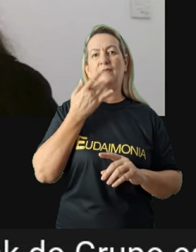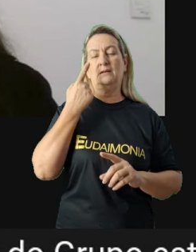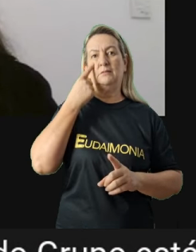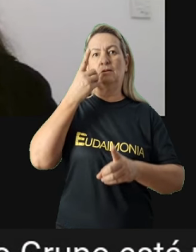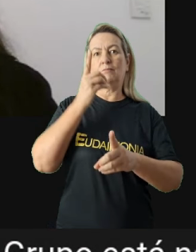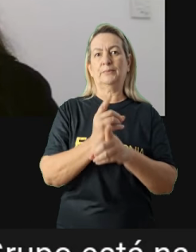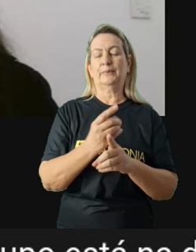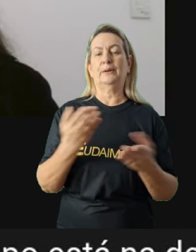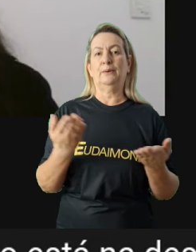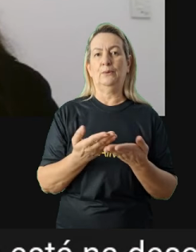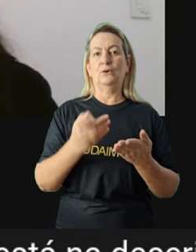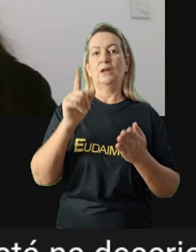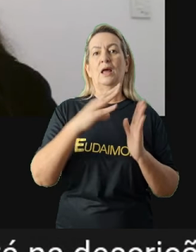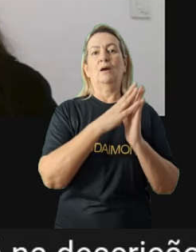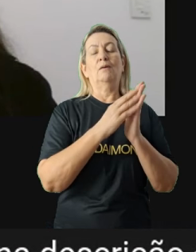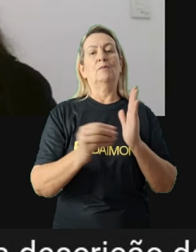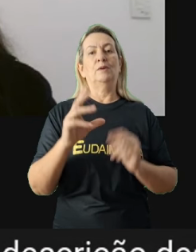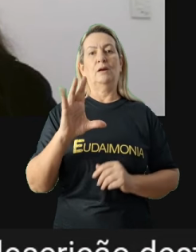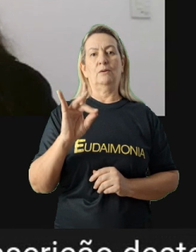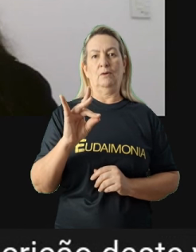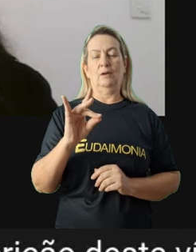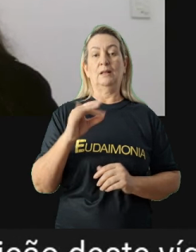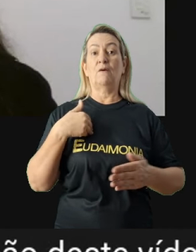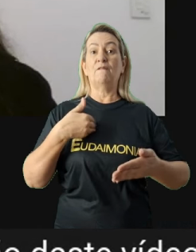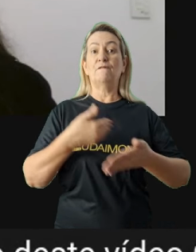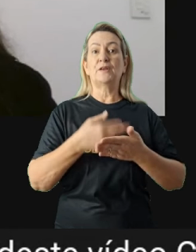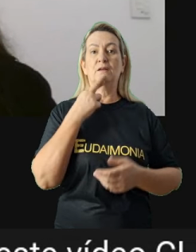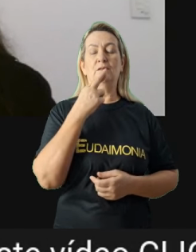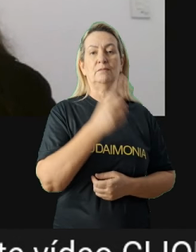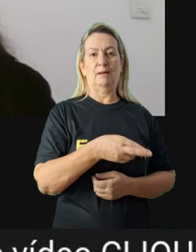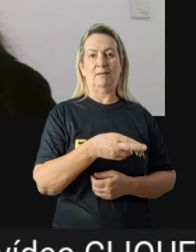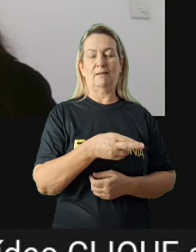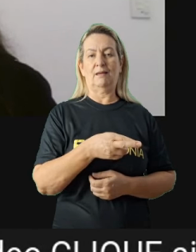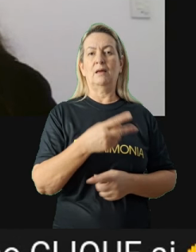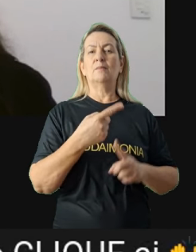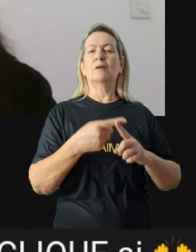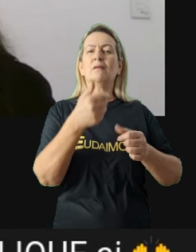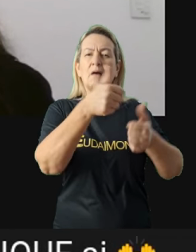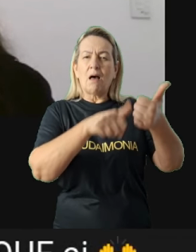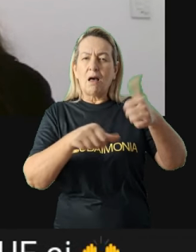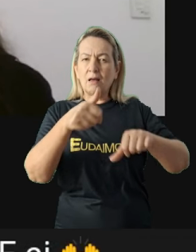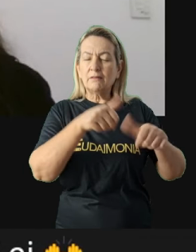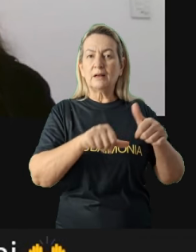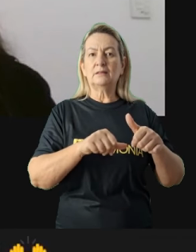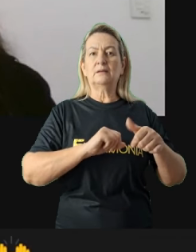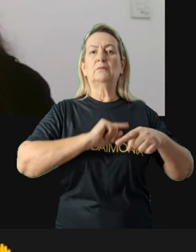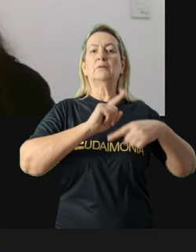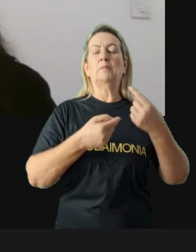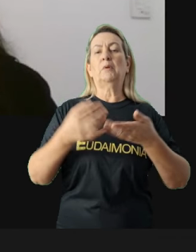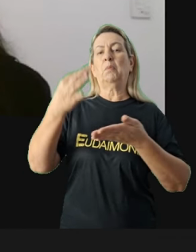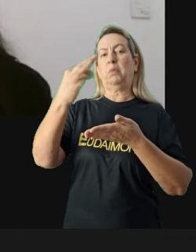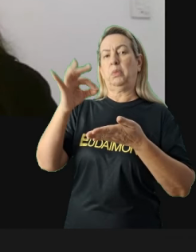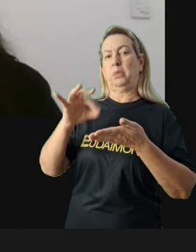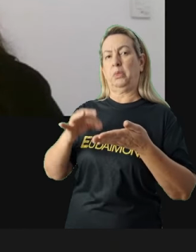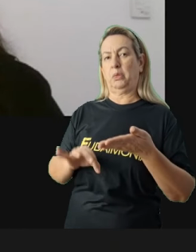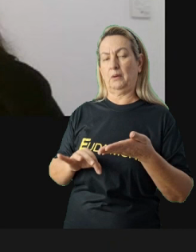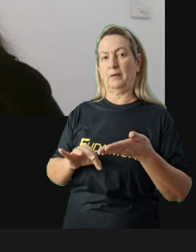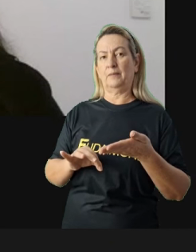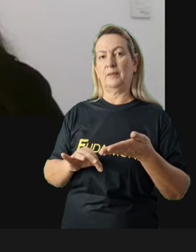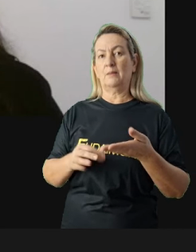já é bacana. Então, o feedback instantâneo eu acho muito legal, porque uma coisa é você fazer uma avaliação,